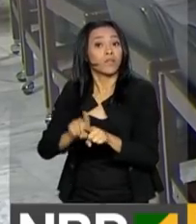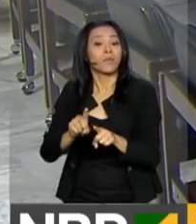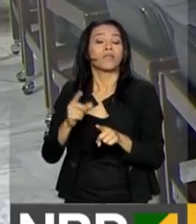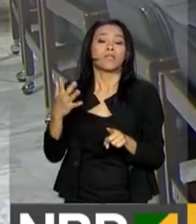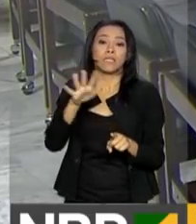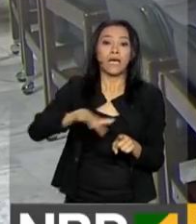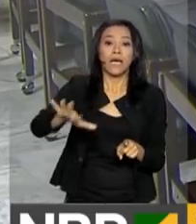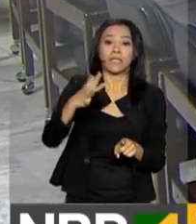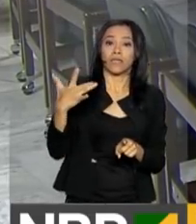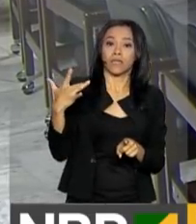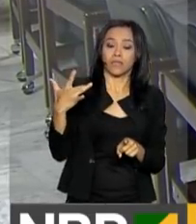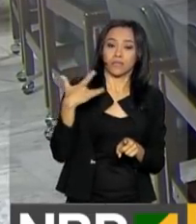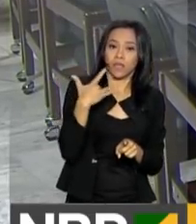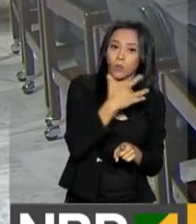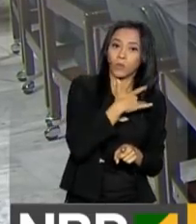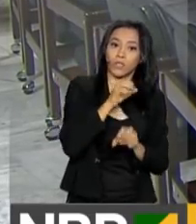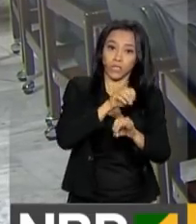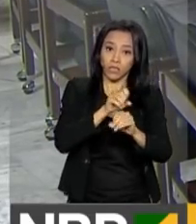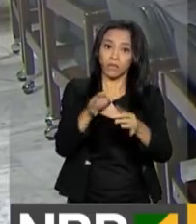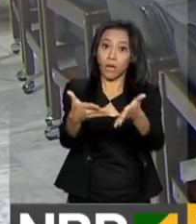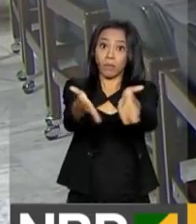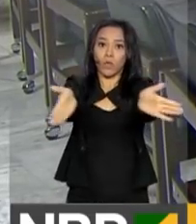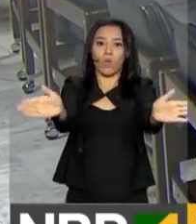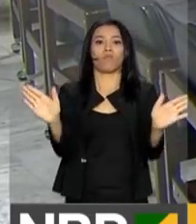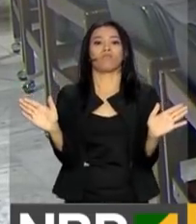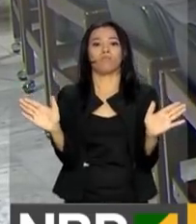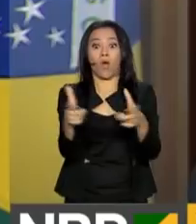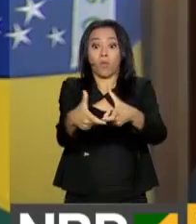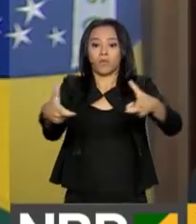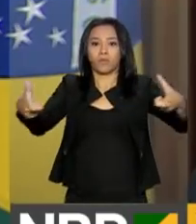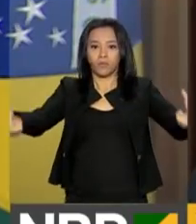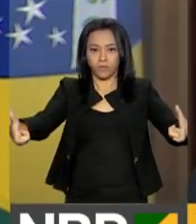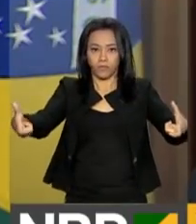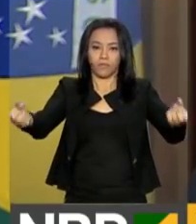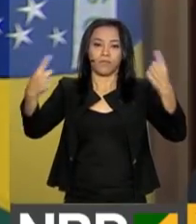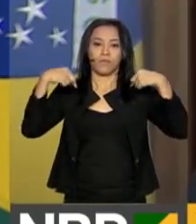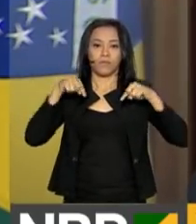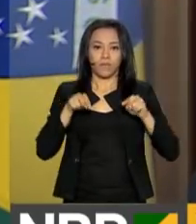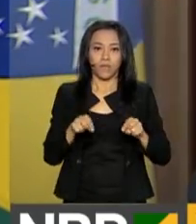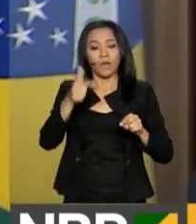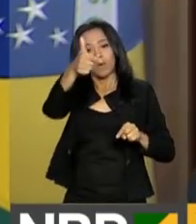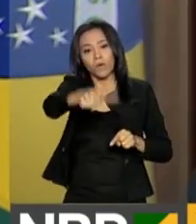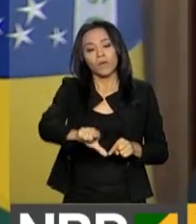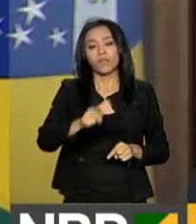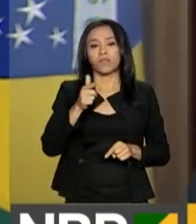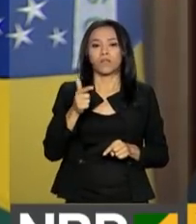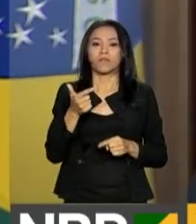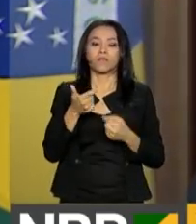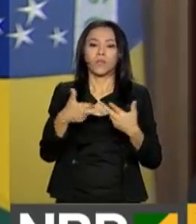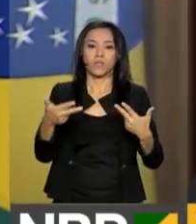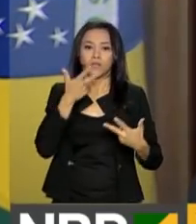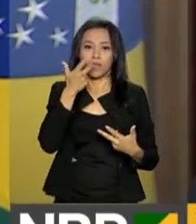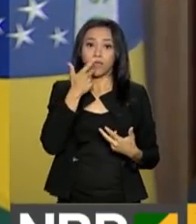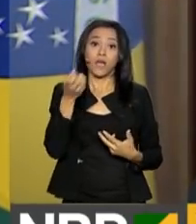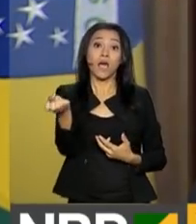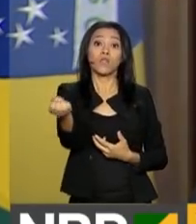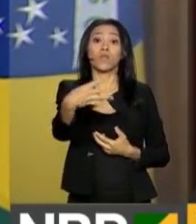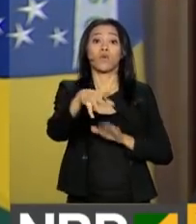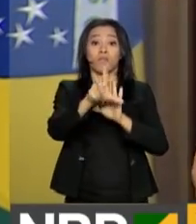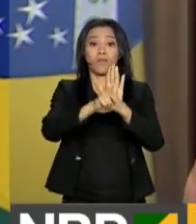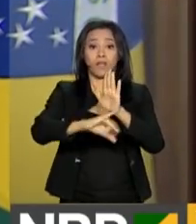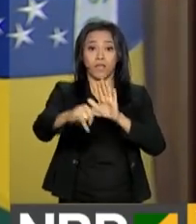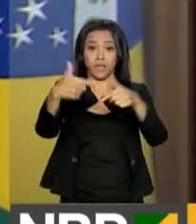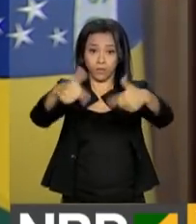saúde educação ampliou se enormemente deve também dar uma palavra sobre a nova lei trabalhista